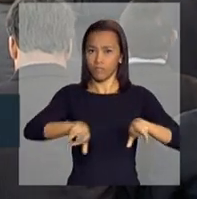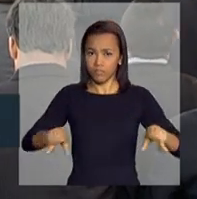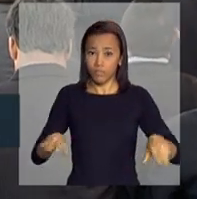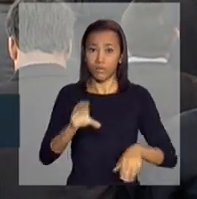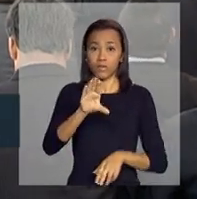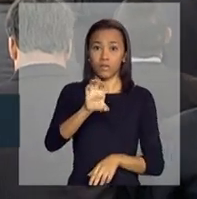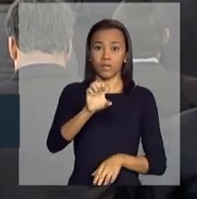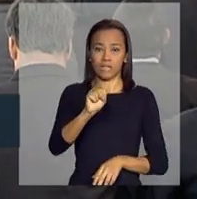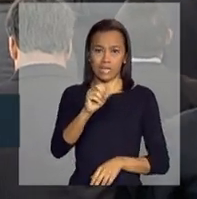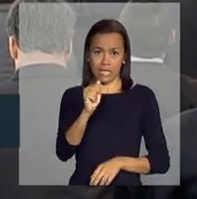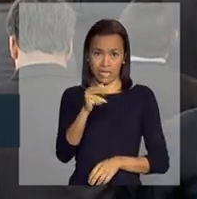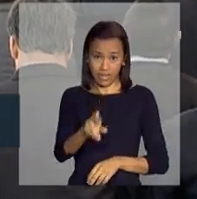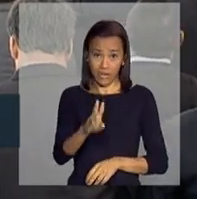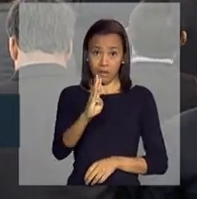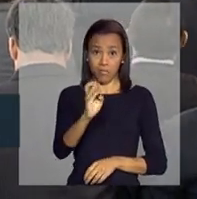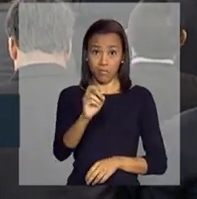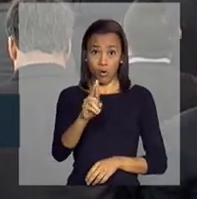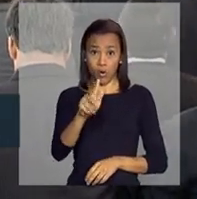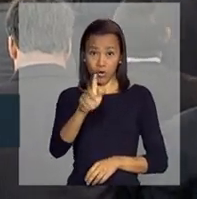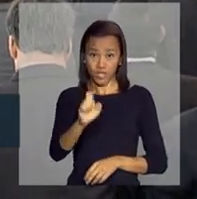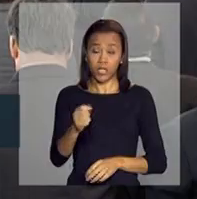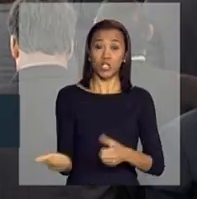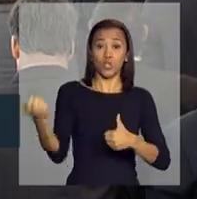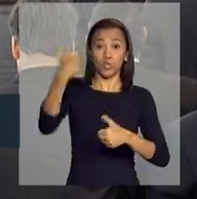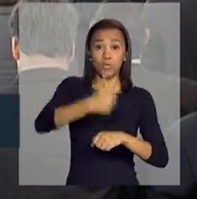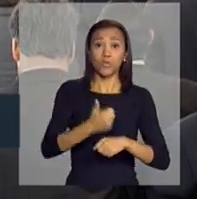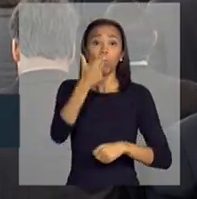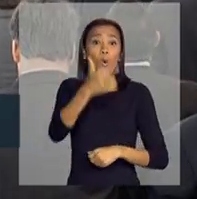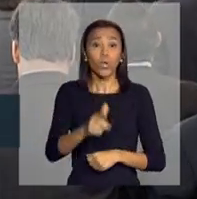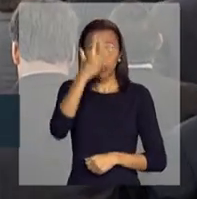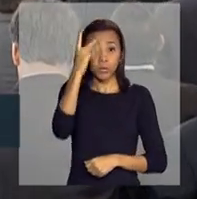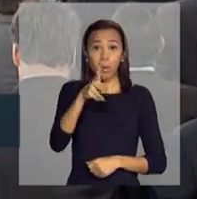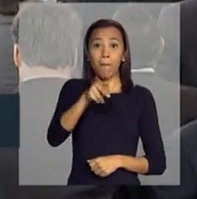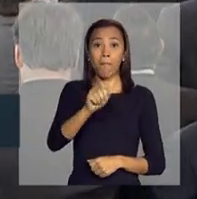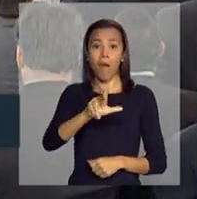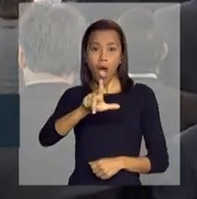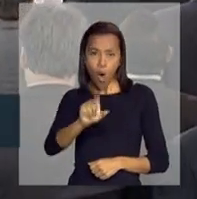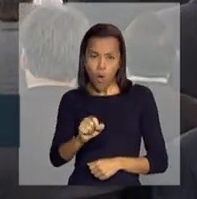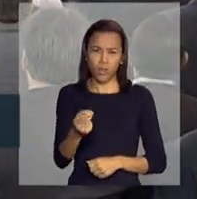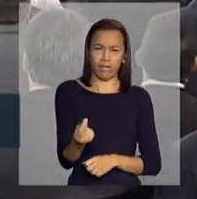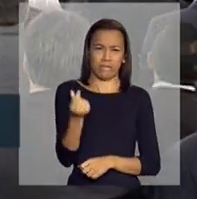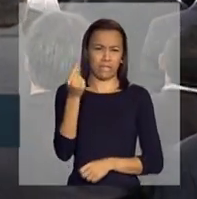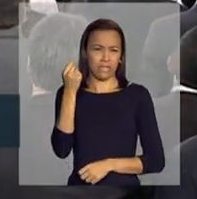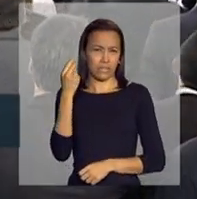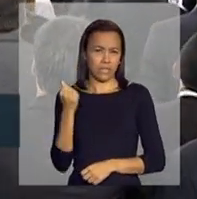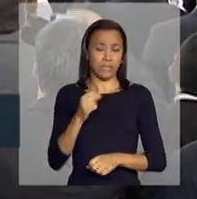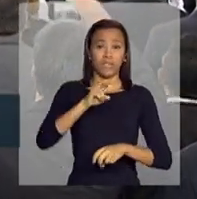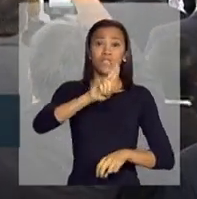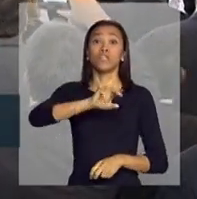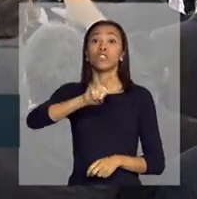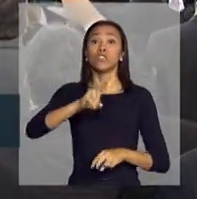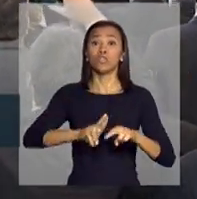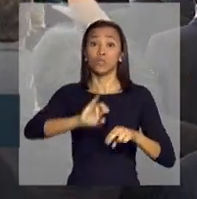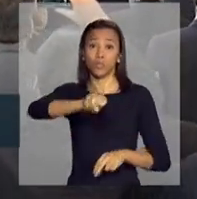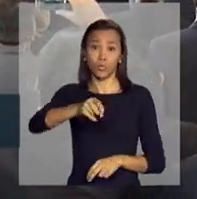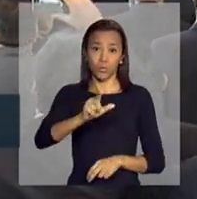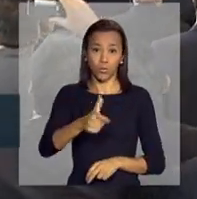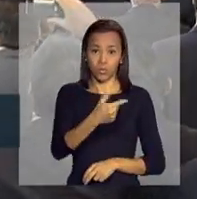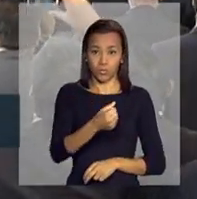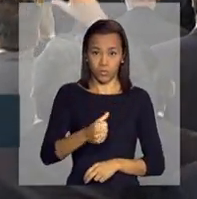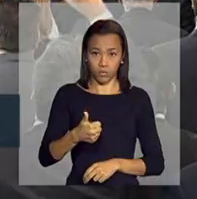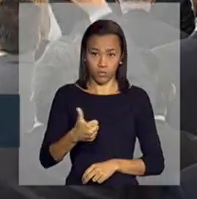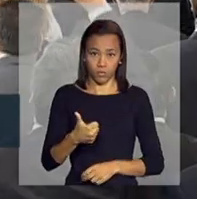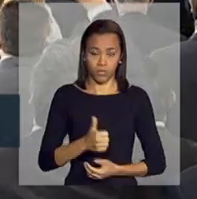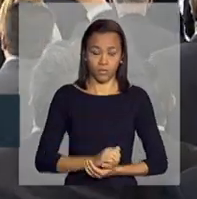César Borges. Ele substitui Paulo Sérgio Passos, que estava no cargo desde julho de 2011.